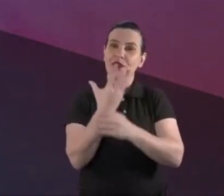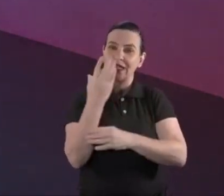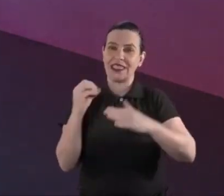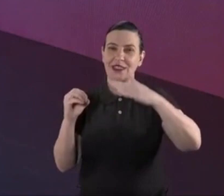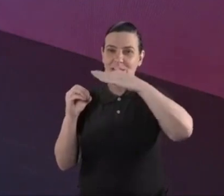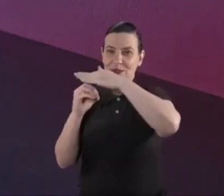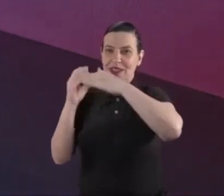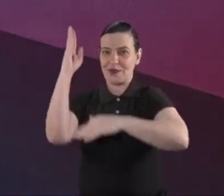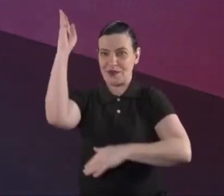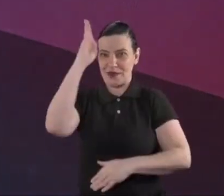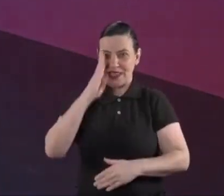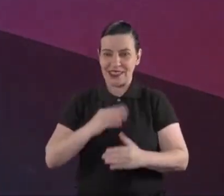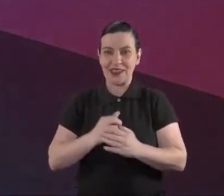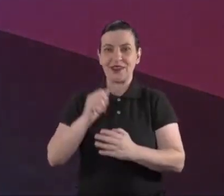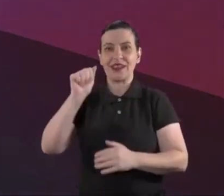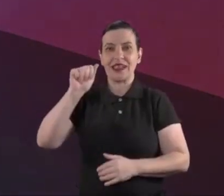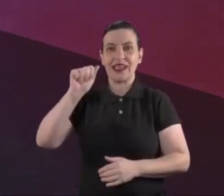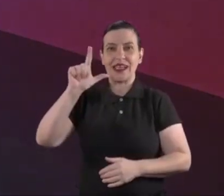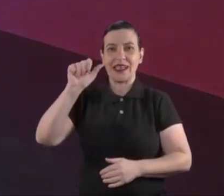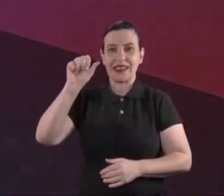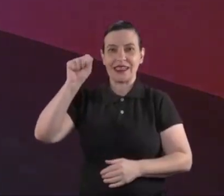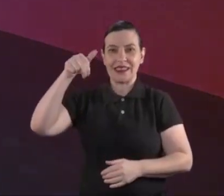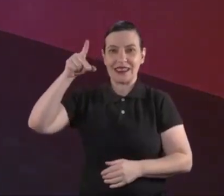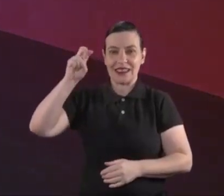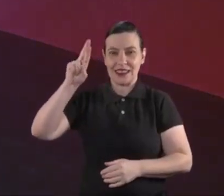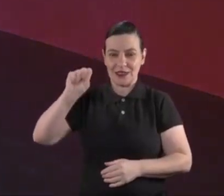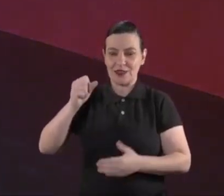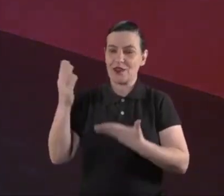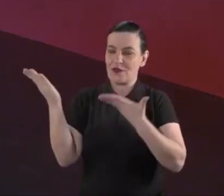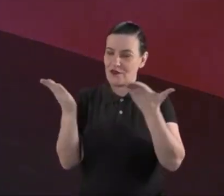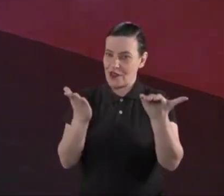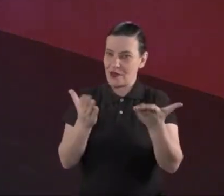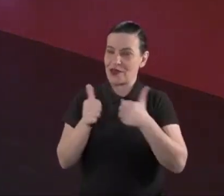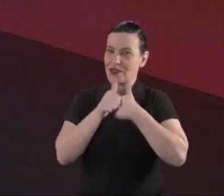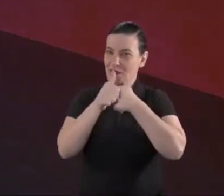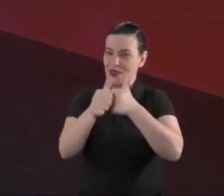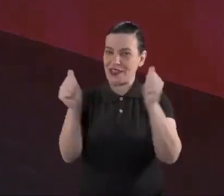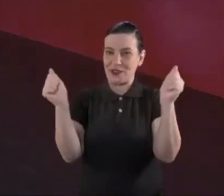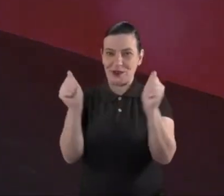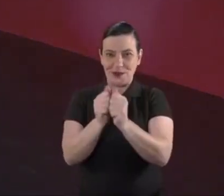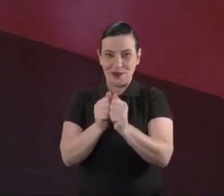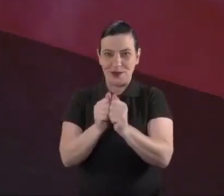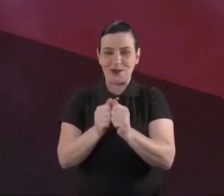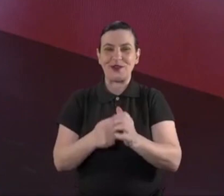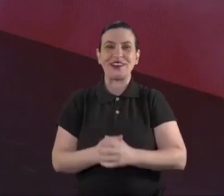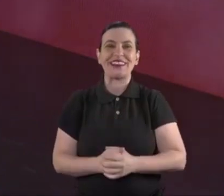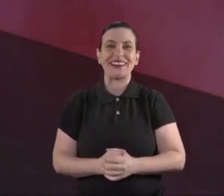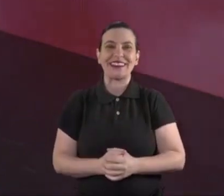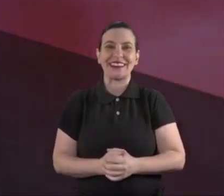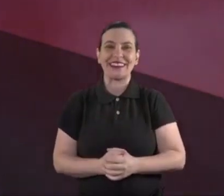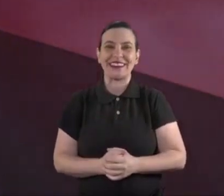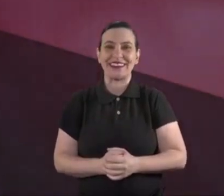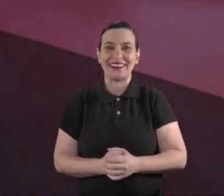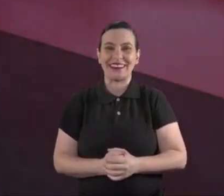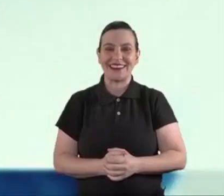dōTERRA Brasil. Alessandro Piazzi, vamos acompanhar juntos. Roda o VT.